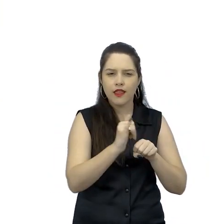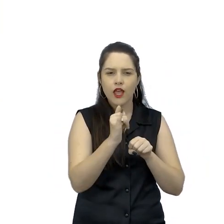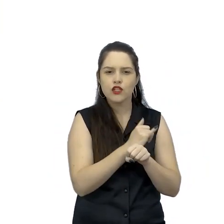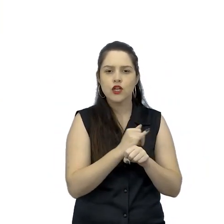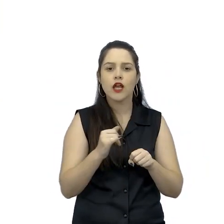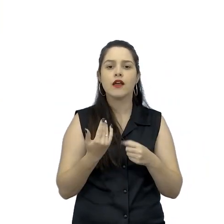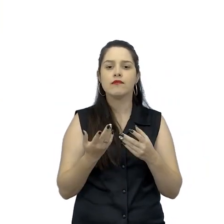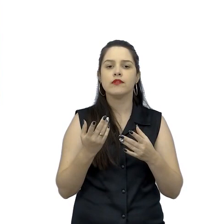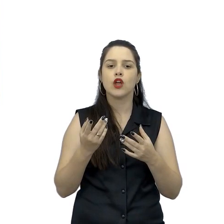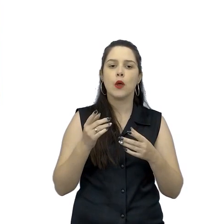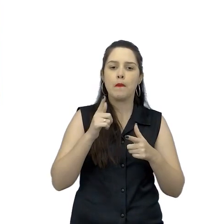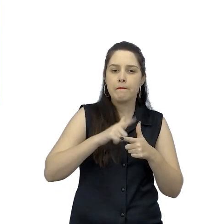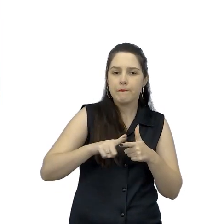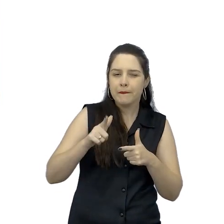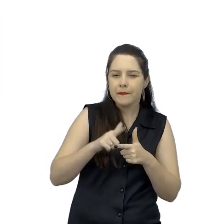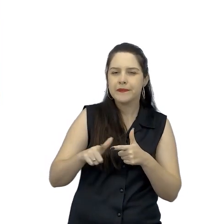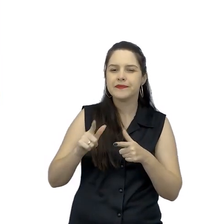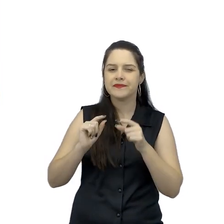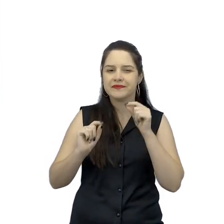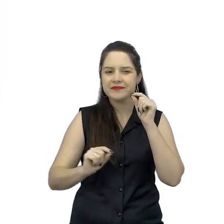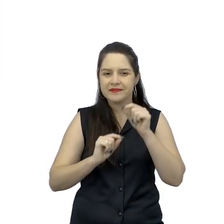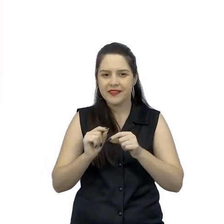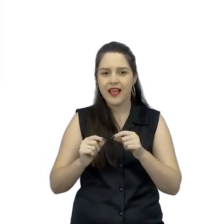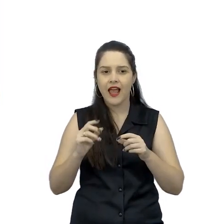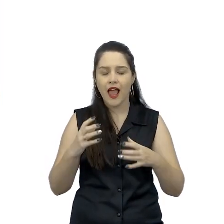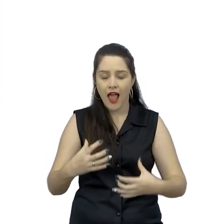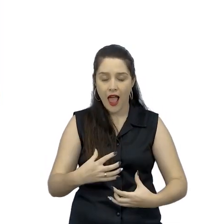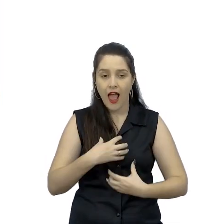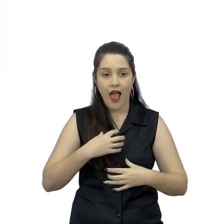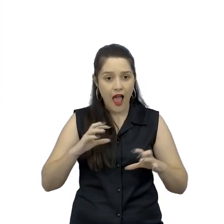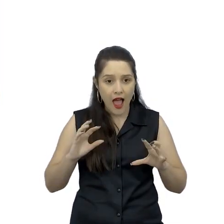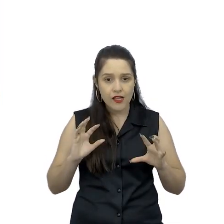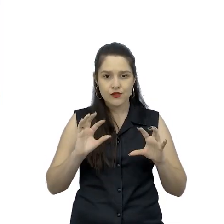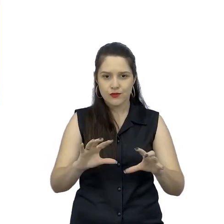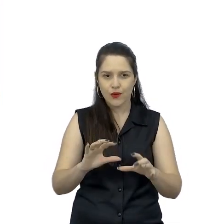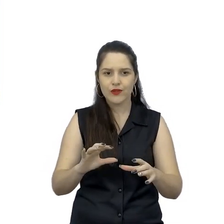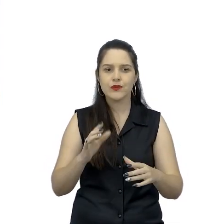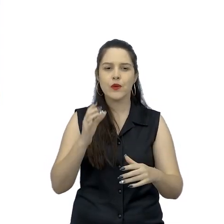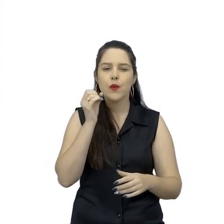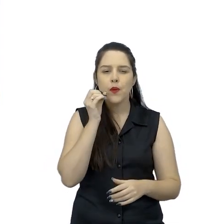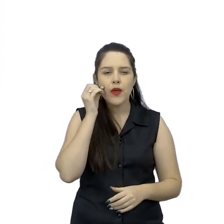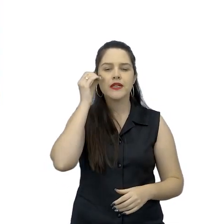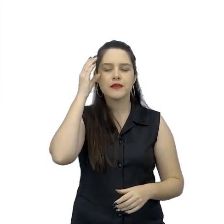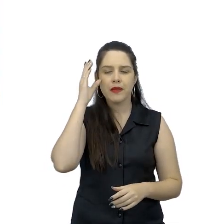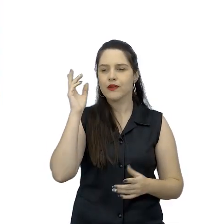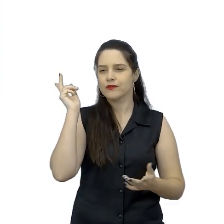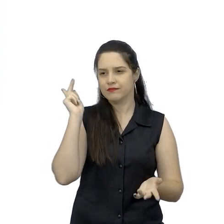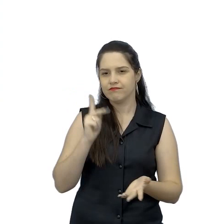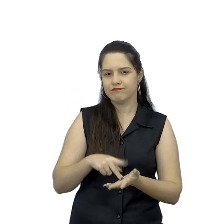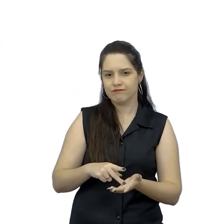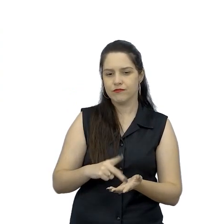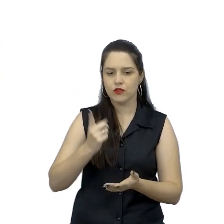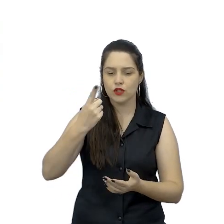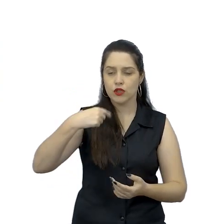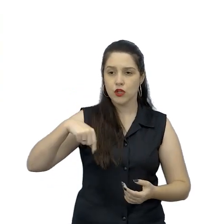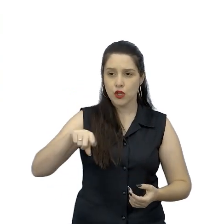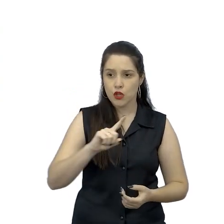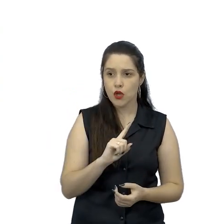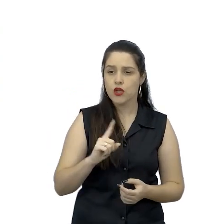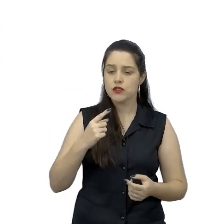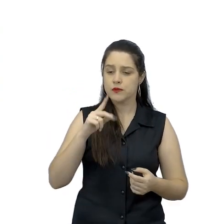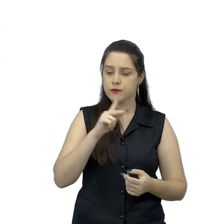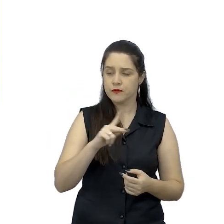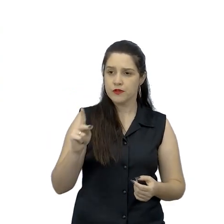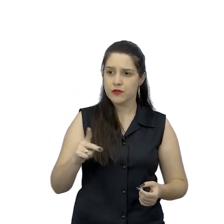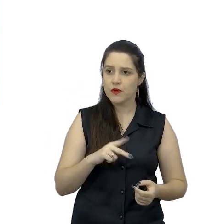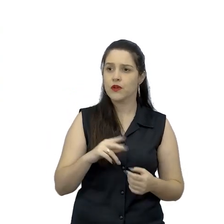meio de problematizações que acionem os conhecimentos prévios. Não é? Nós somos mediadores, né, professores?